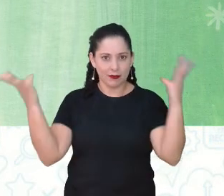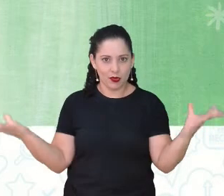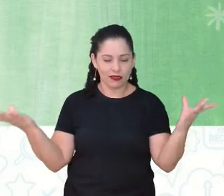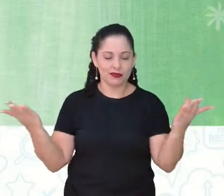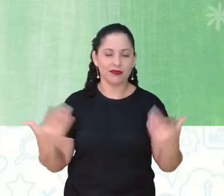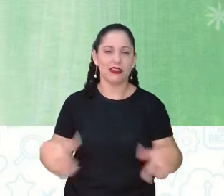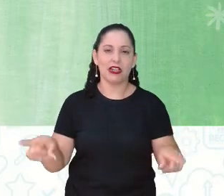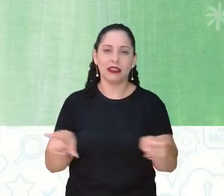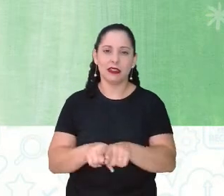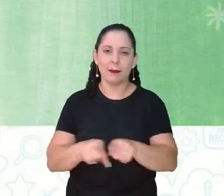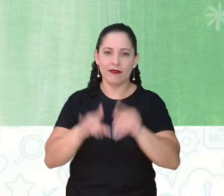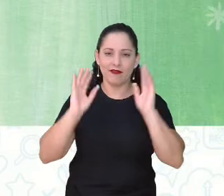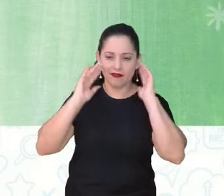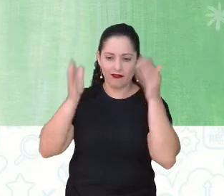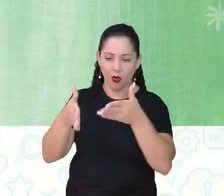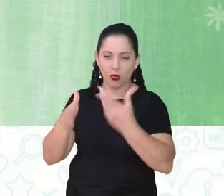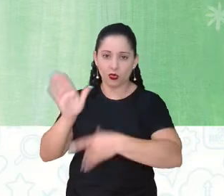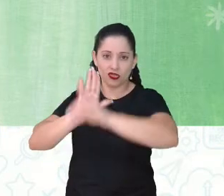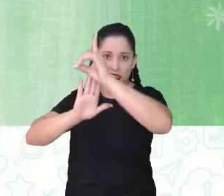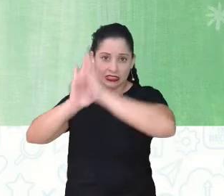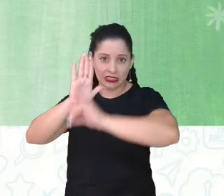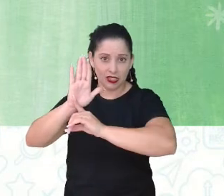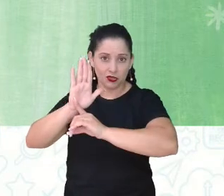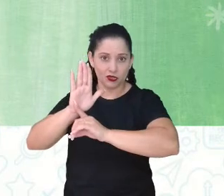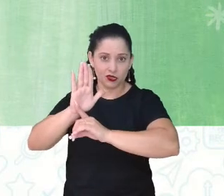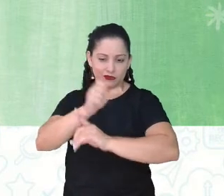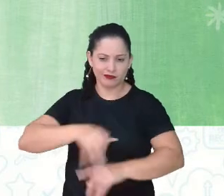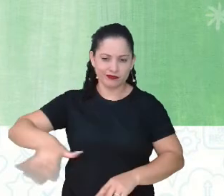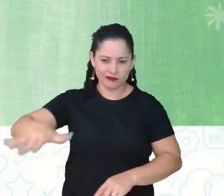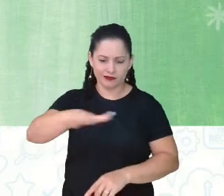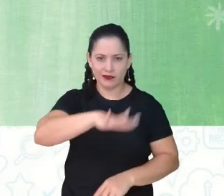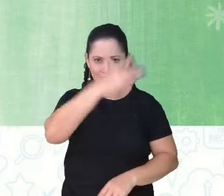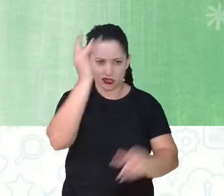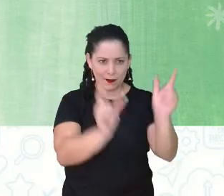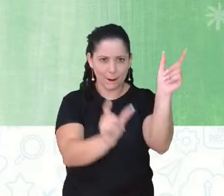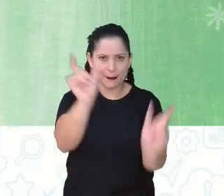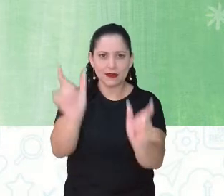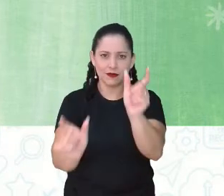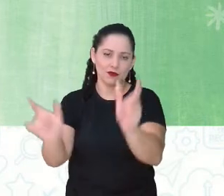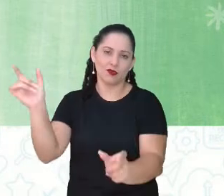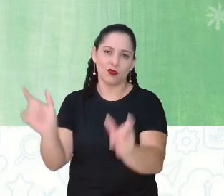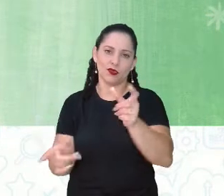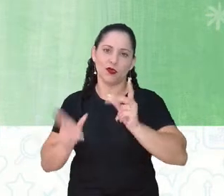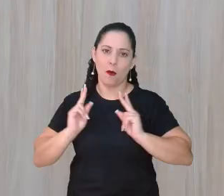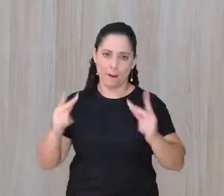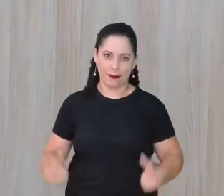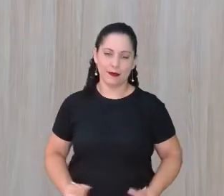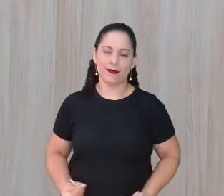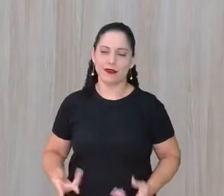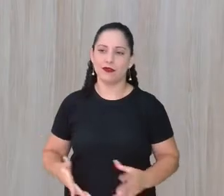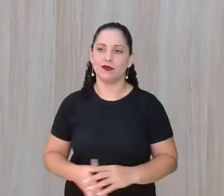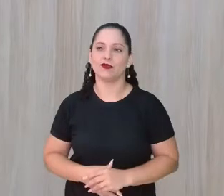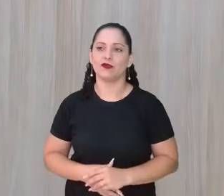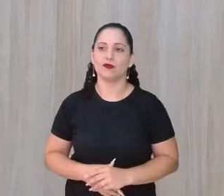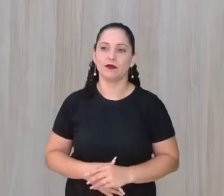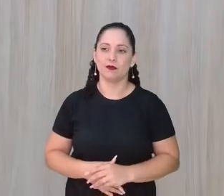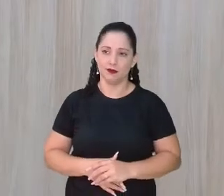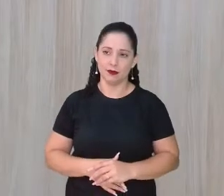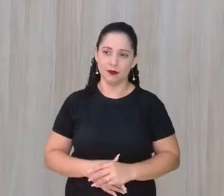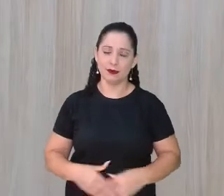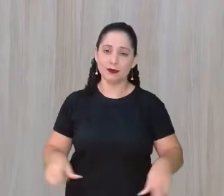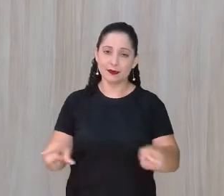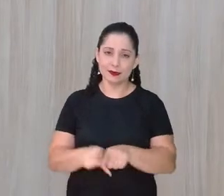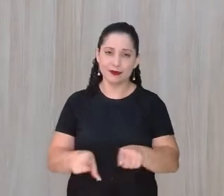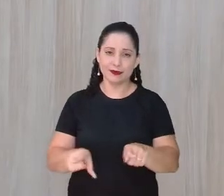veja, algumas conquistas, né, ideais ali que surgiram dentro desse período de revolução,